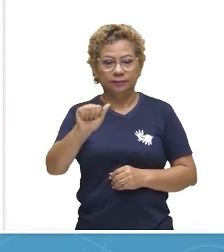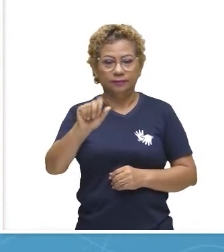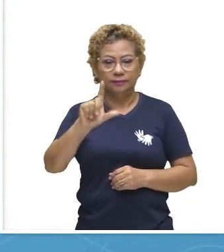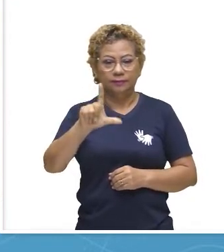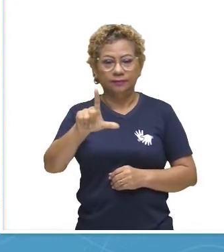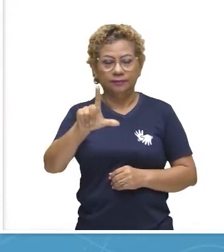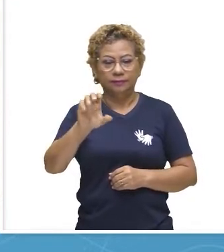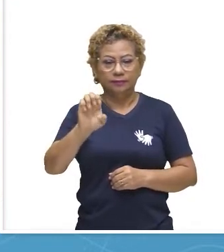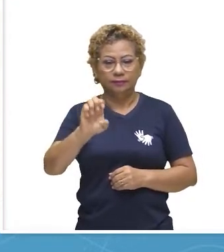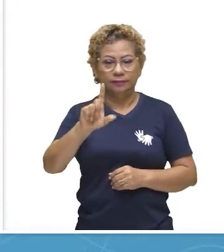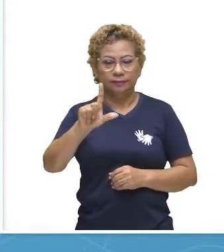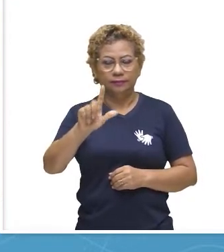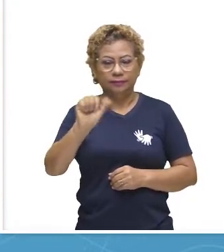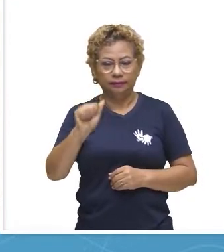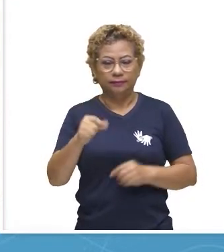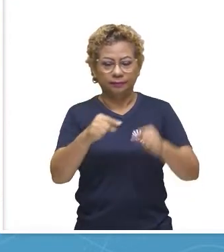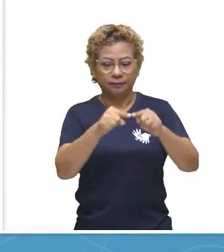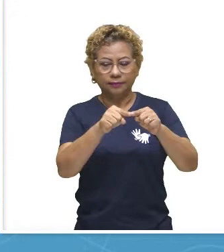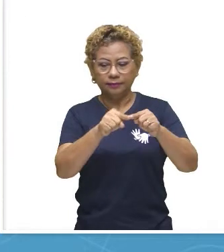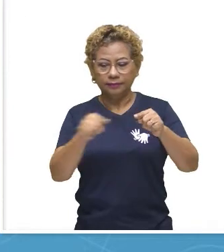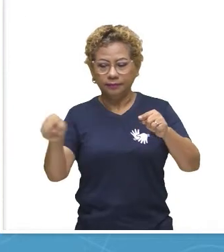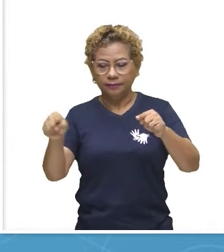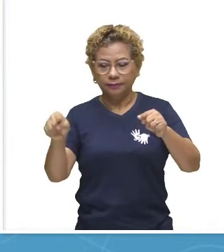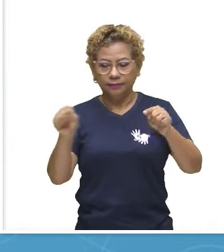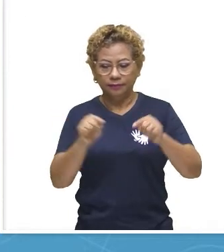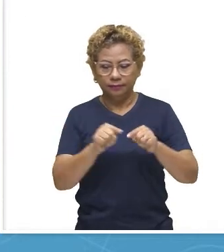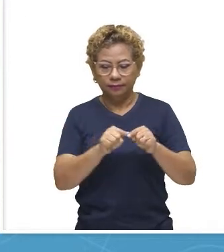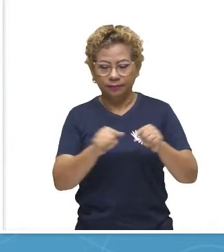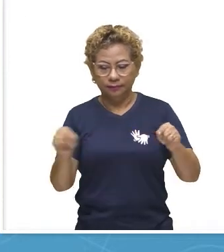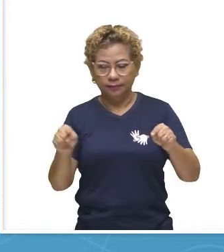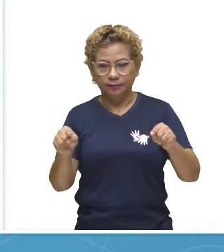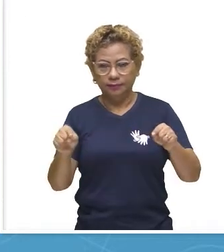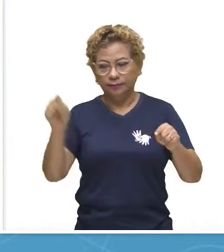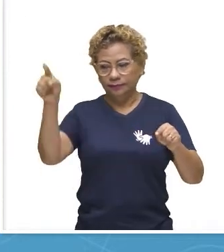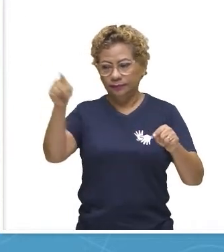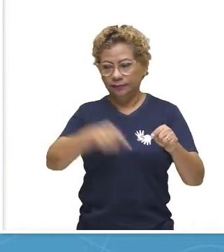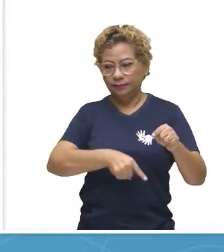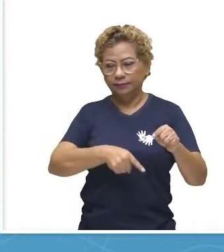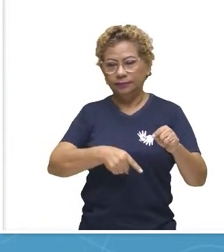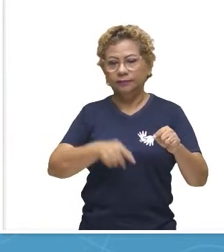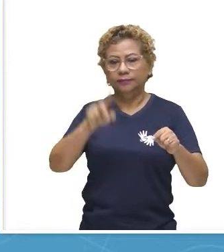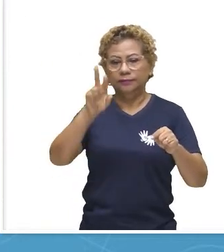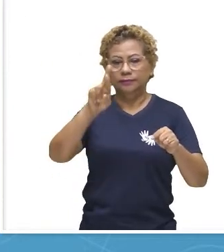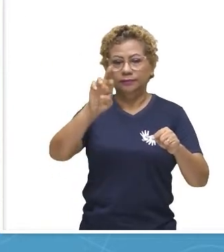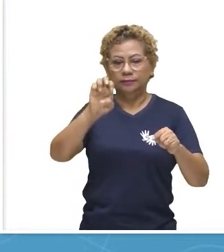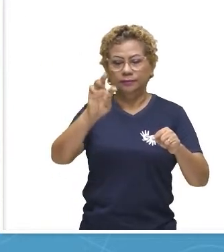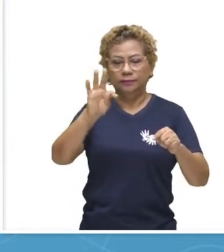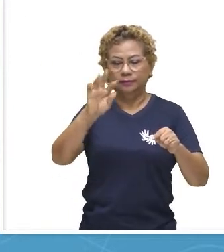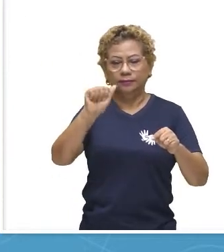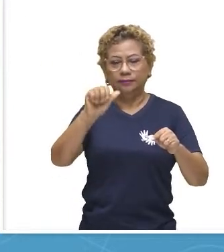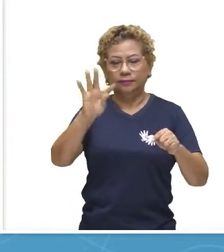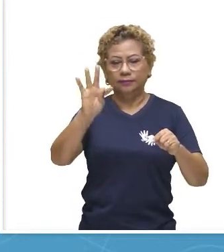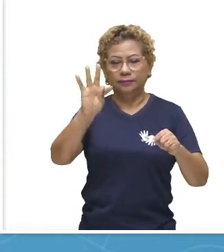Elas são retas paralelas. E a reta transversal aqui. Então,